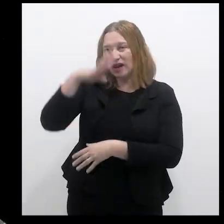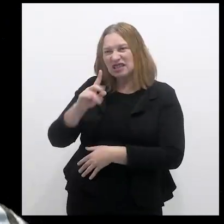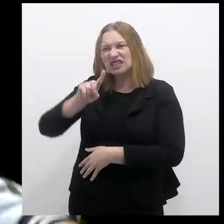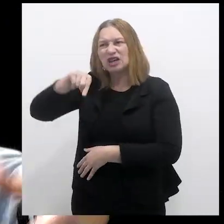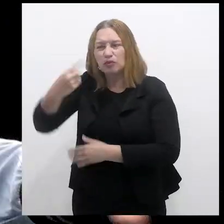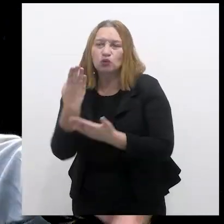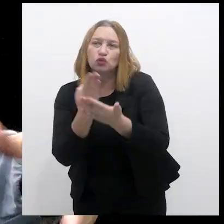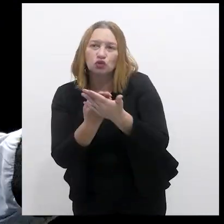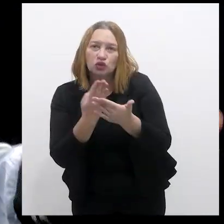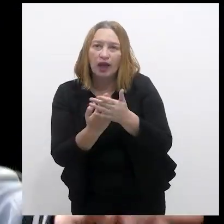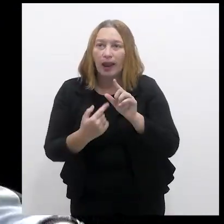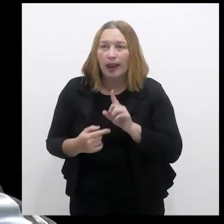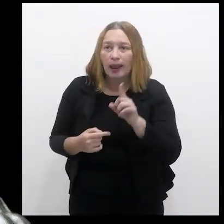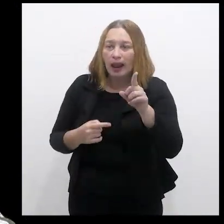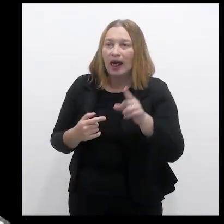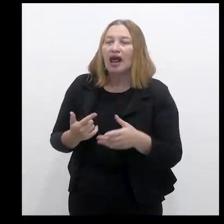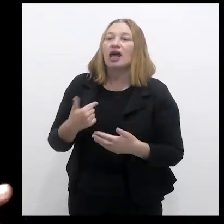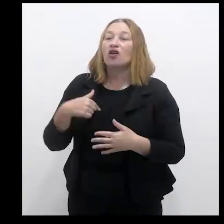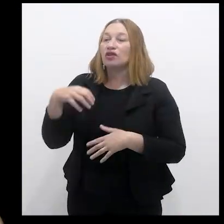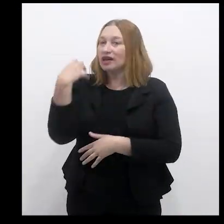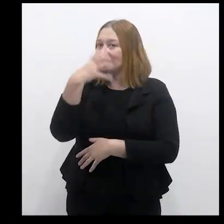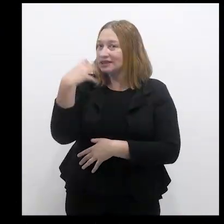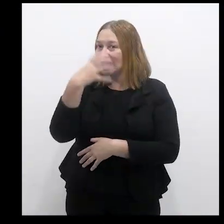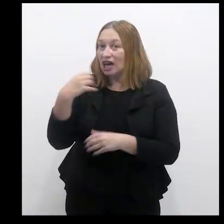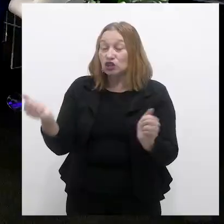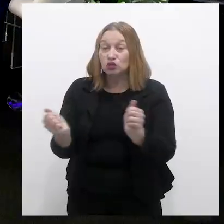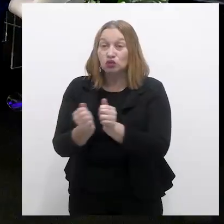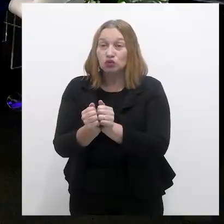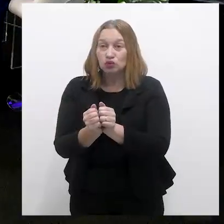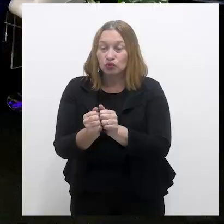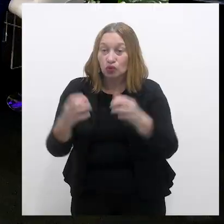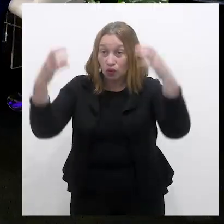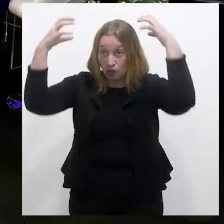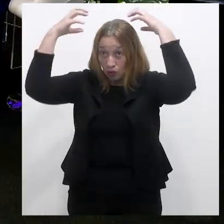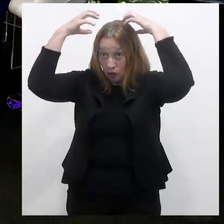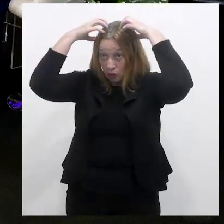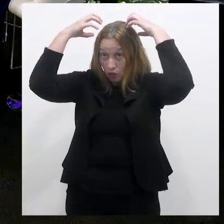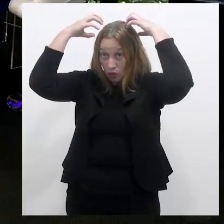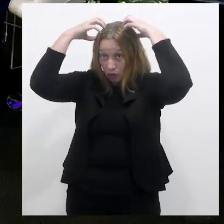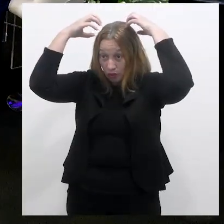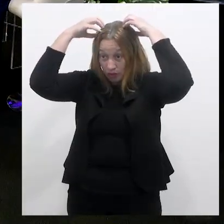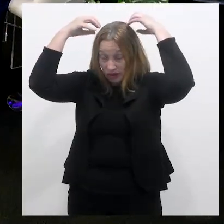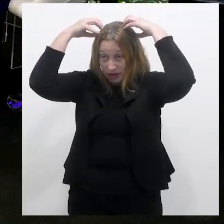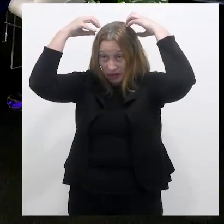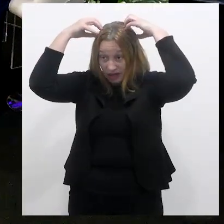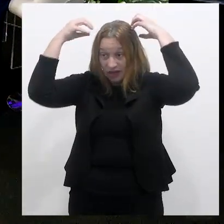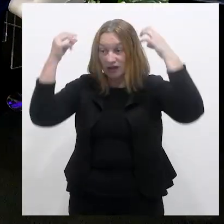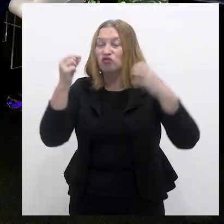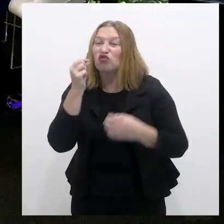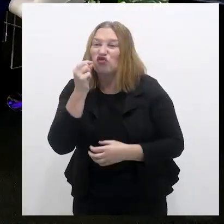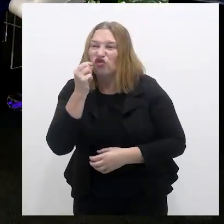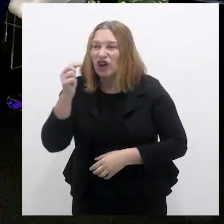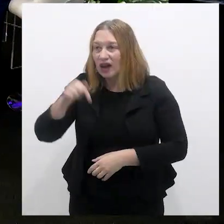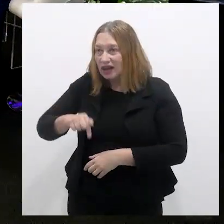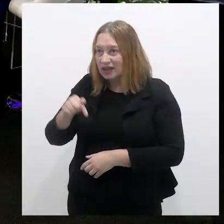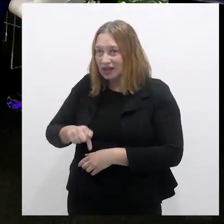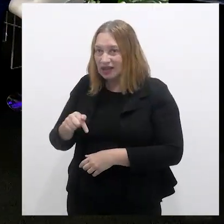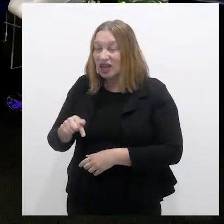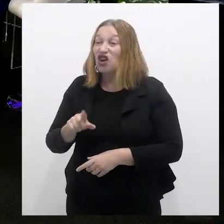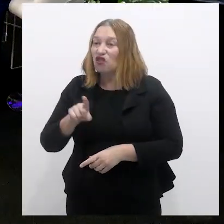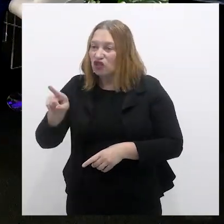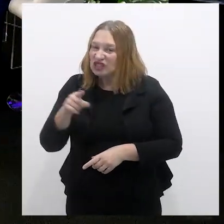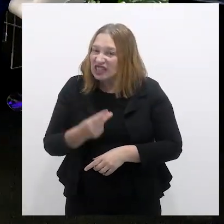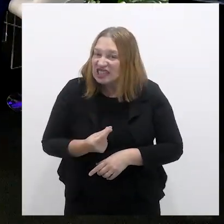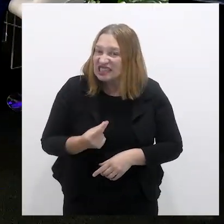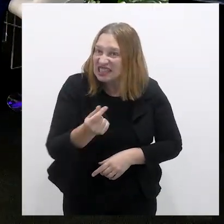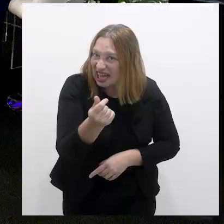voltei para o Brasil, depois de estudar lá e tal, eu vim cantar com o Mickey aqui. Eu fiquei cantando com o Mickey, Pateta. Você saiu da Disney, mas